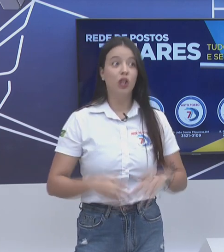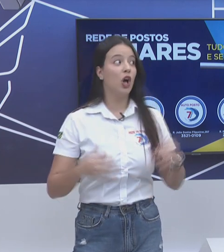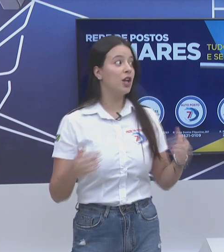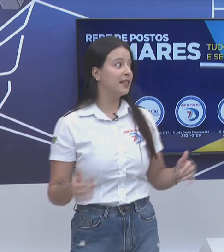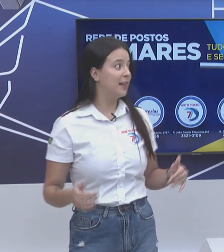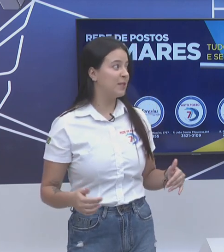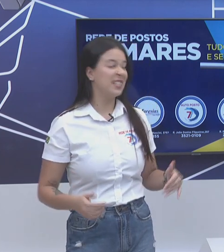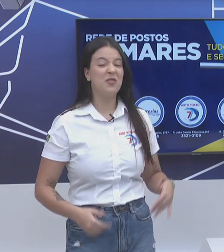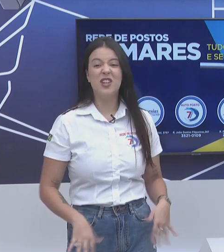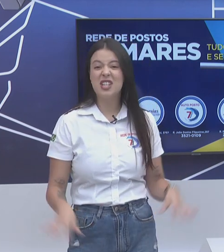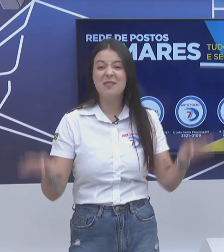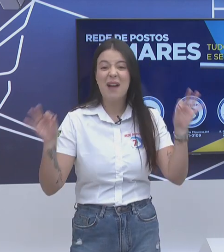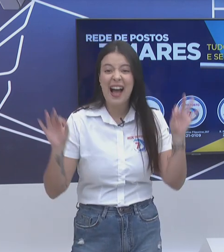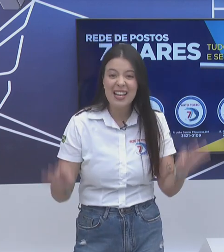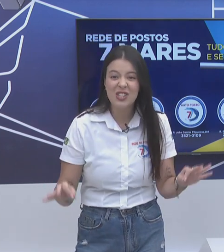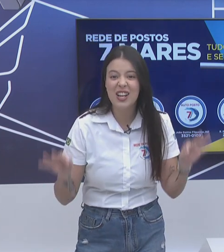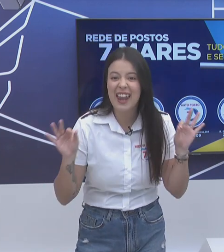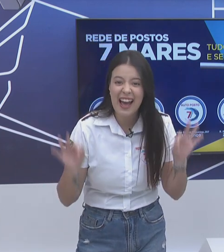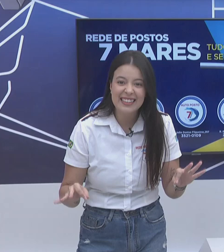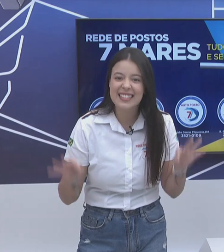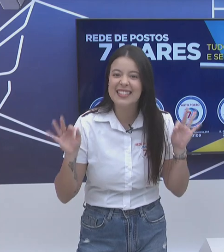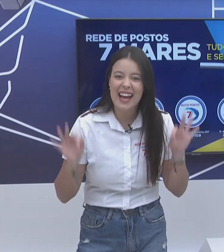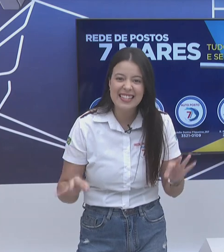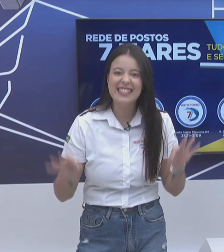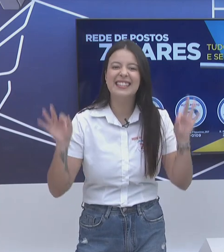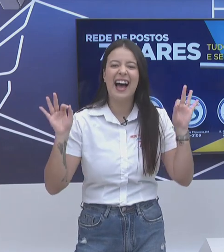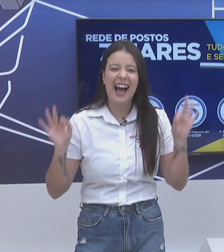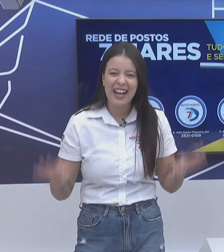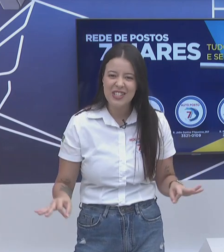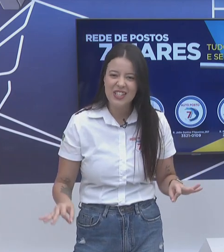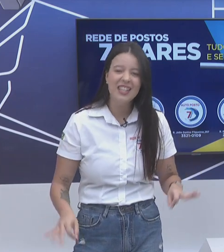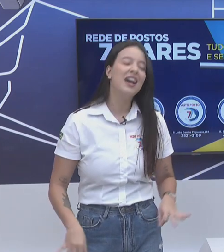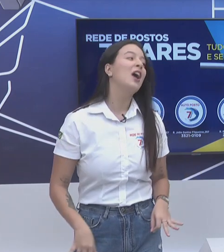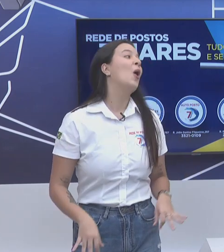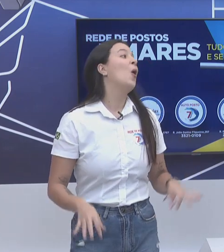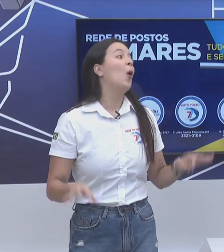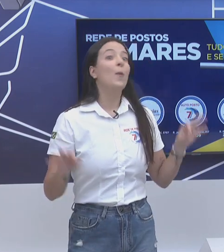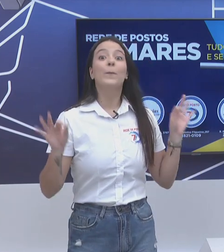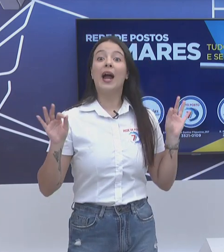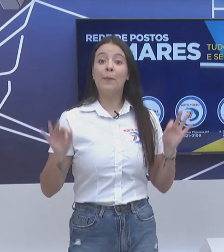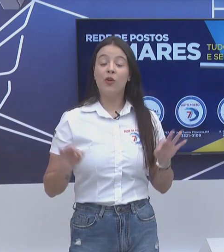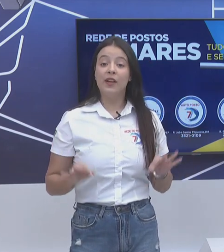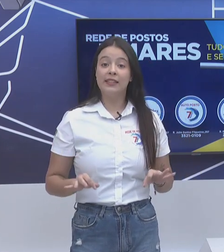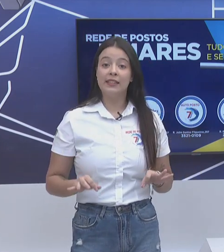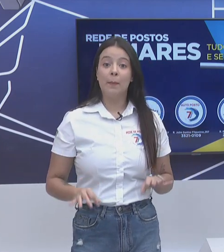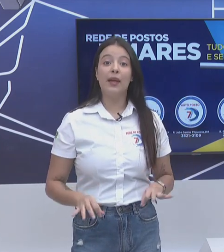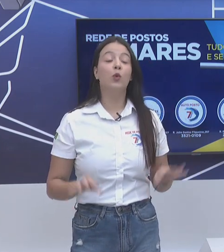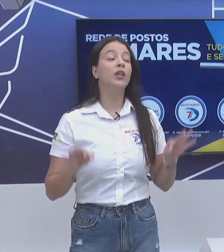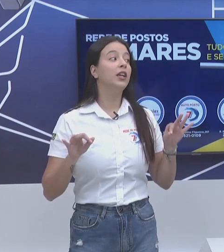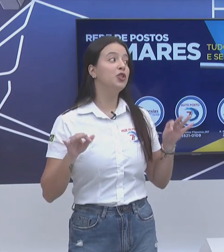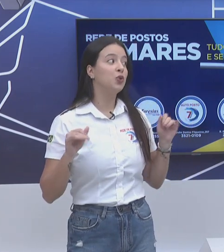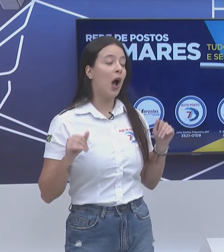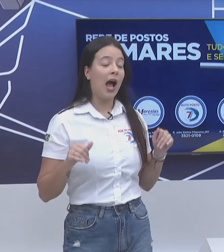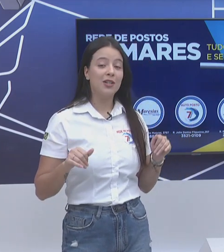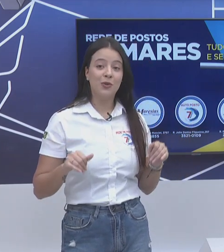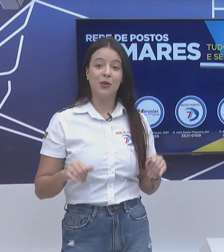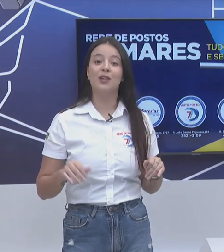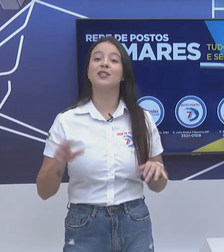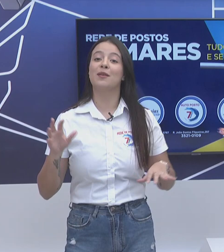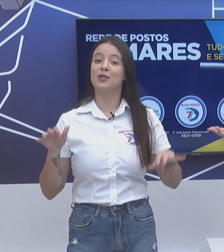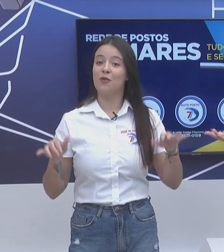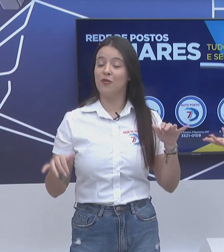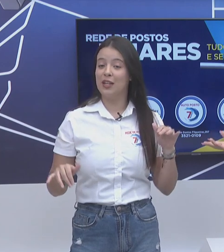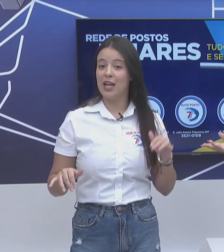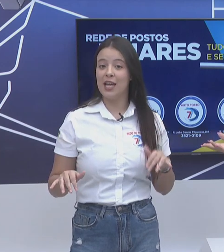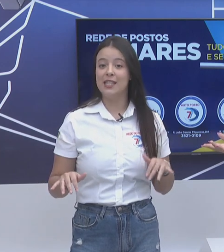semana. Nós que temos as cervejas mais geladas da cidade. Olha! Pra aproveitar também o kit churrasco que